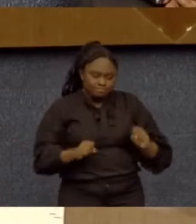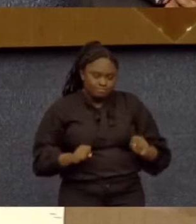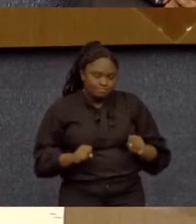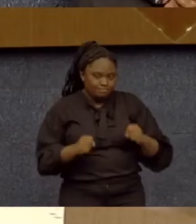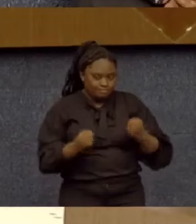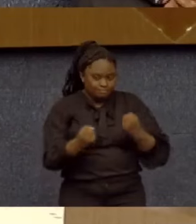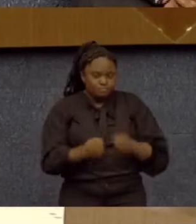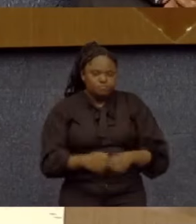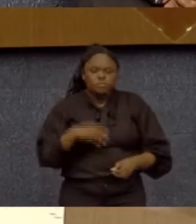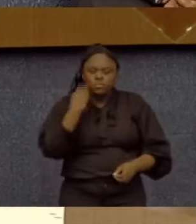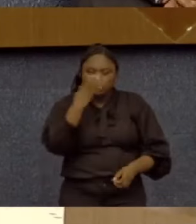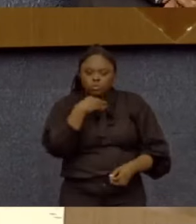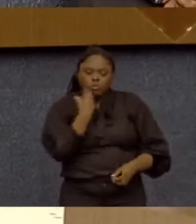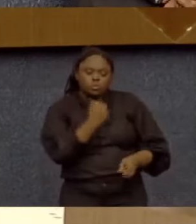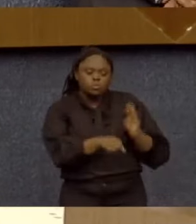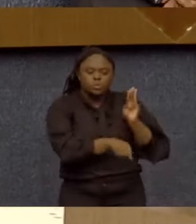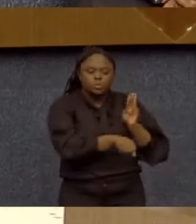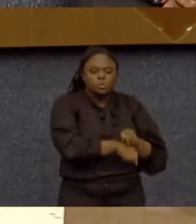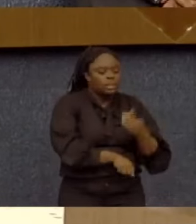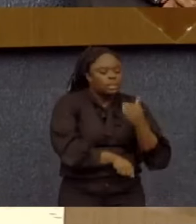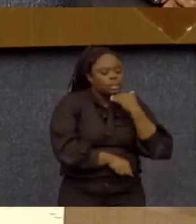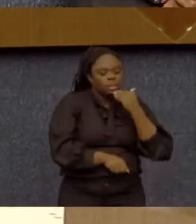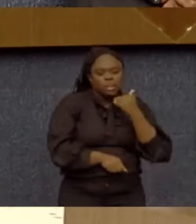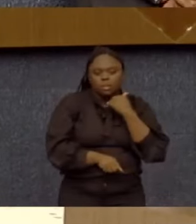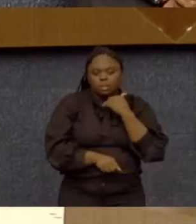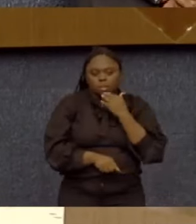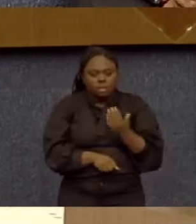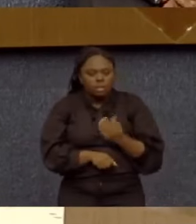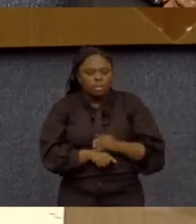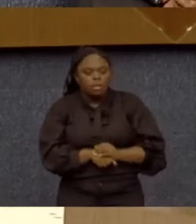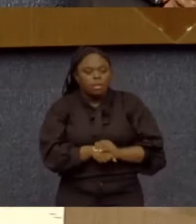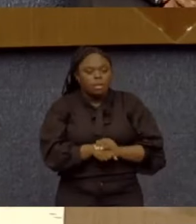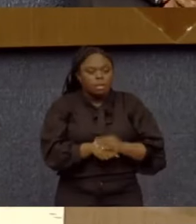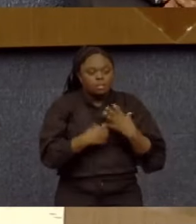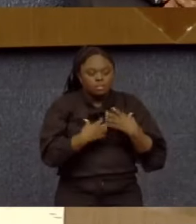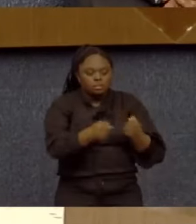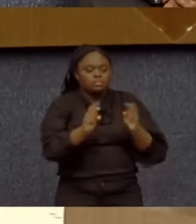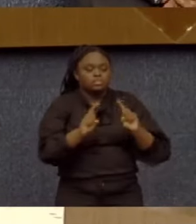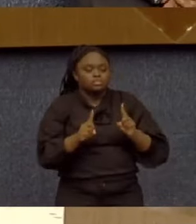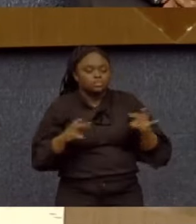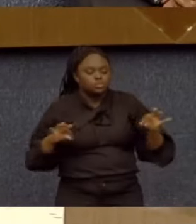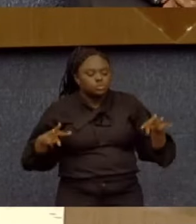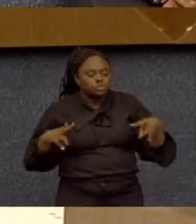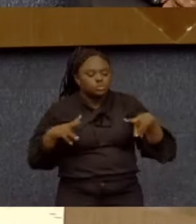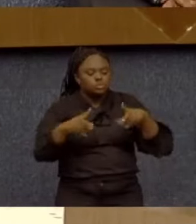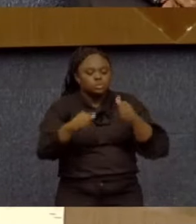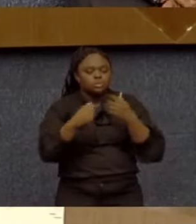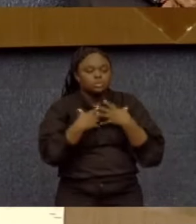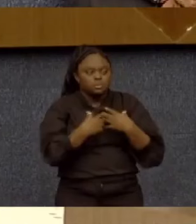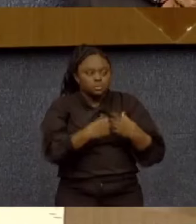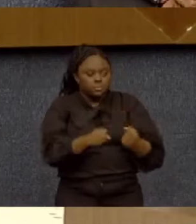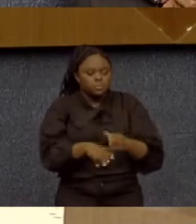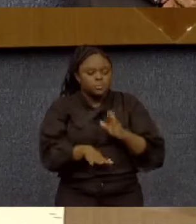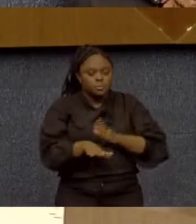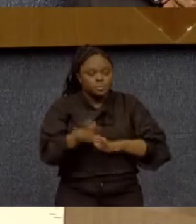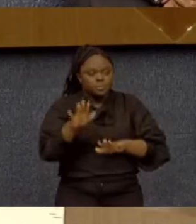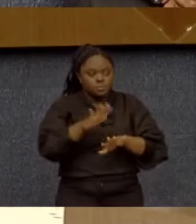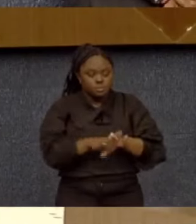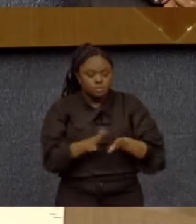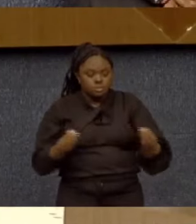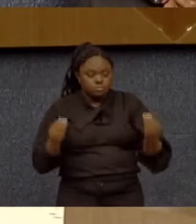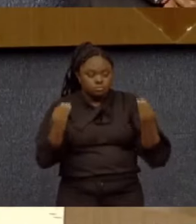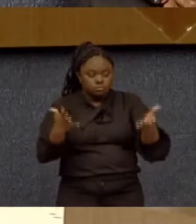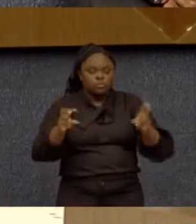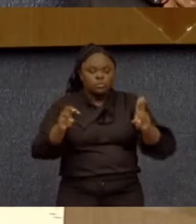Nenhum músico nosso, nenhum monitor, ficou sem receber esse benefício. As mãos que doam jamais ficam